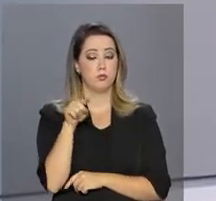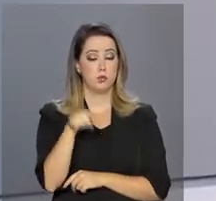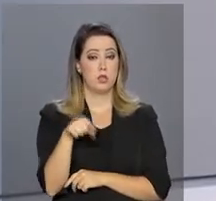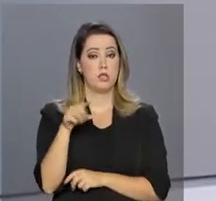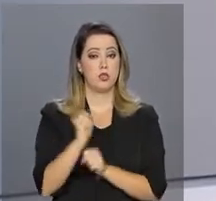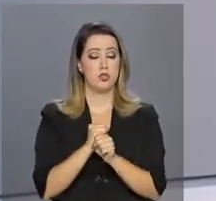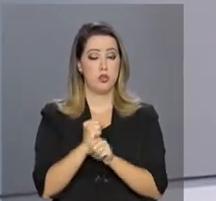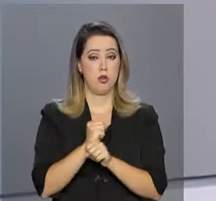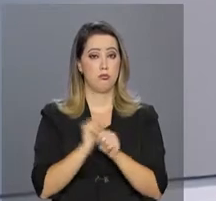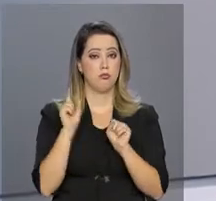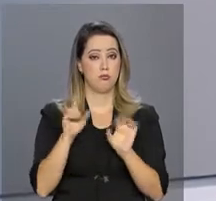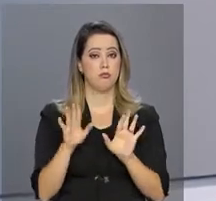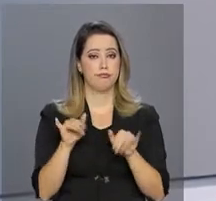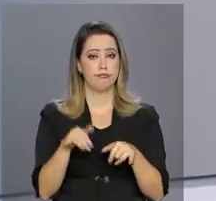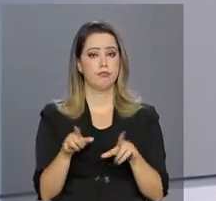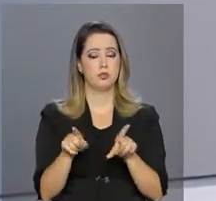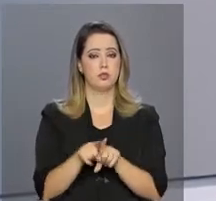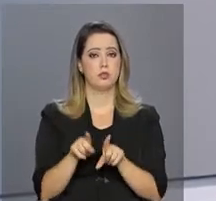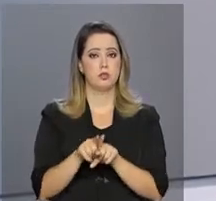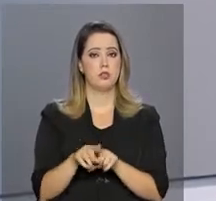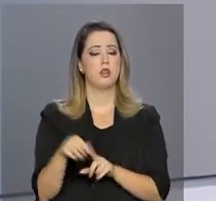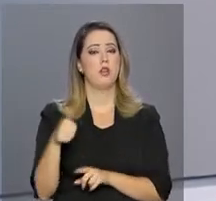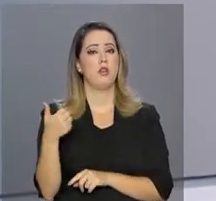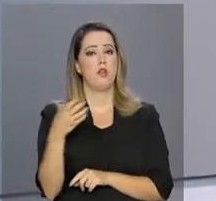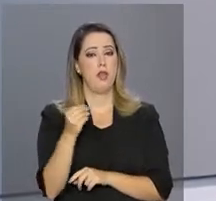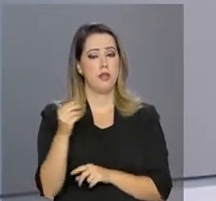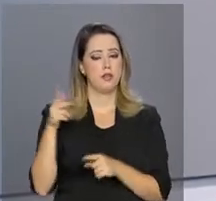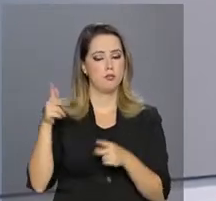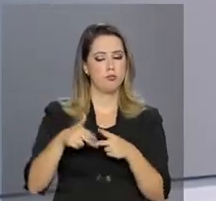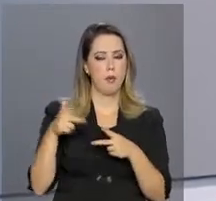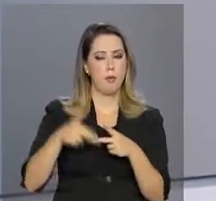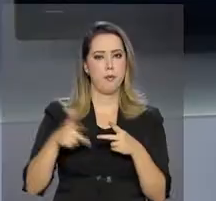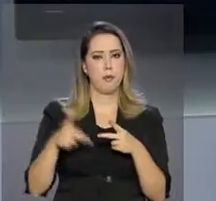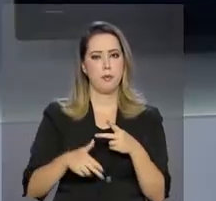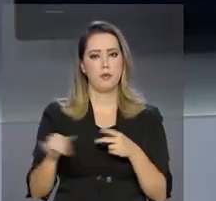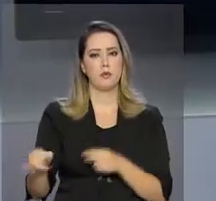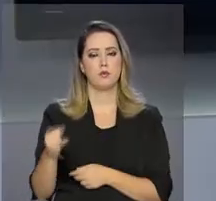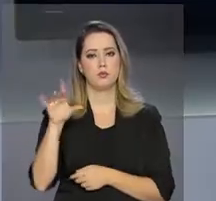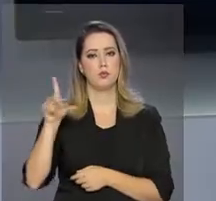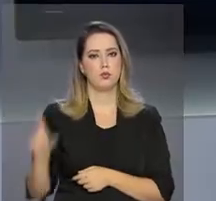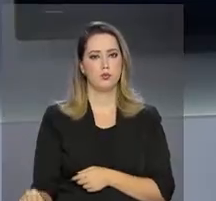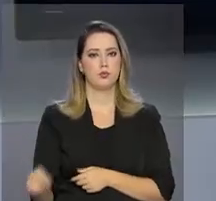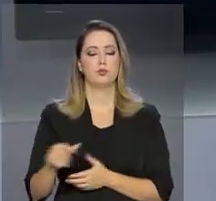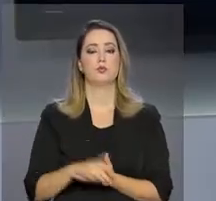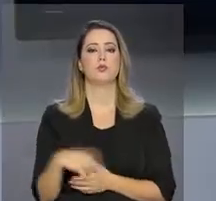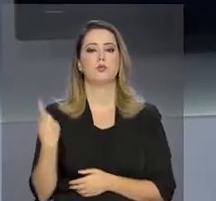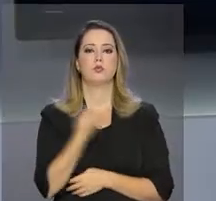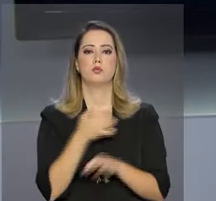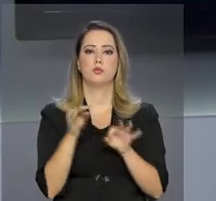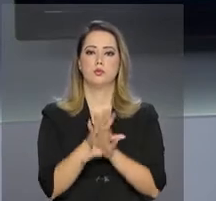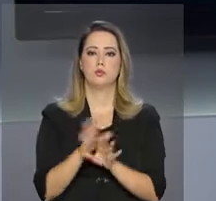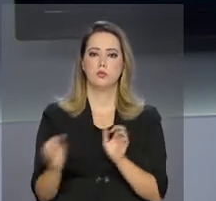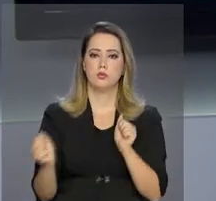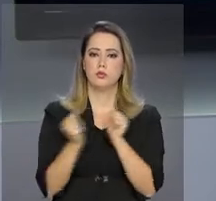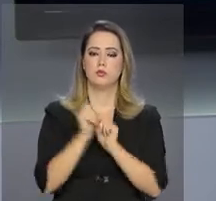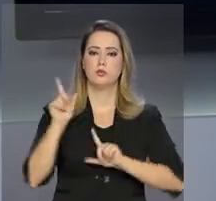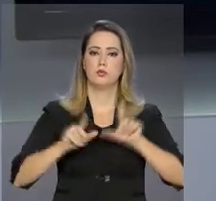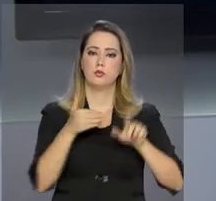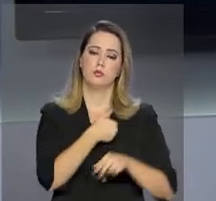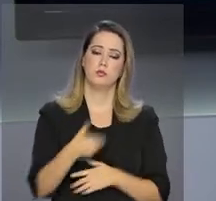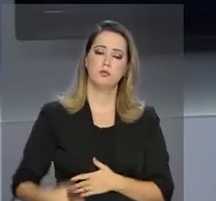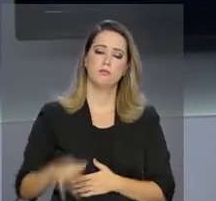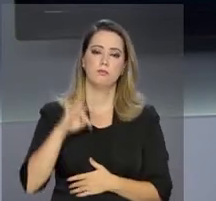expectativa se confirmar será o décimo corte seguido na taxa básica nós ficamos por aqui continue com a gente na